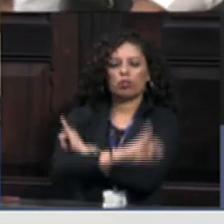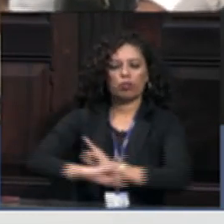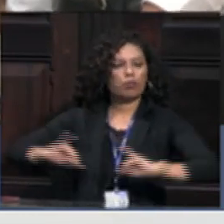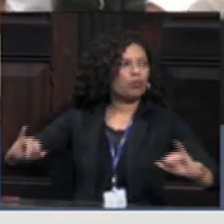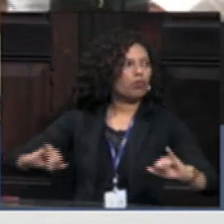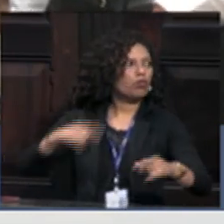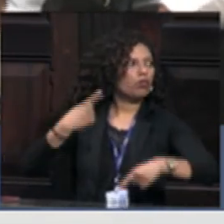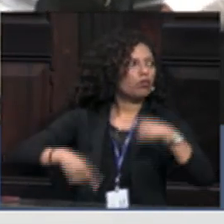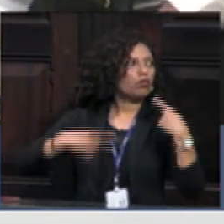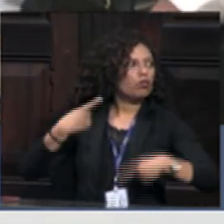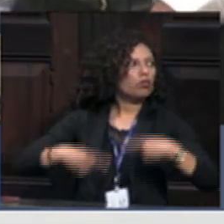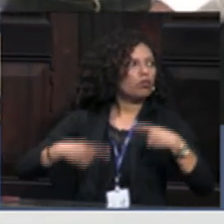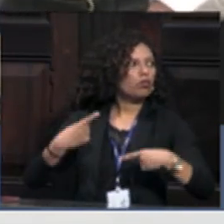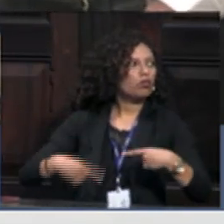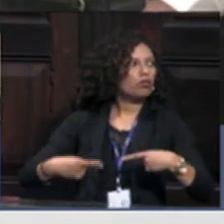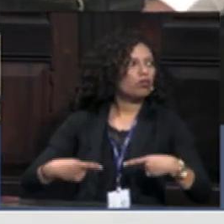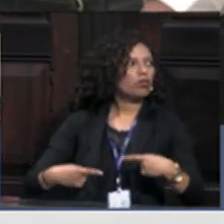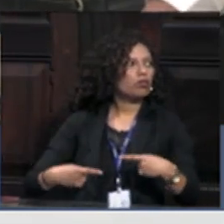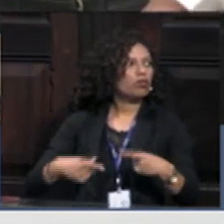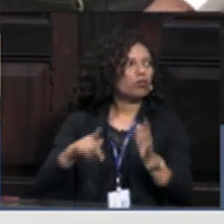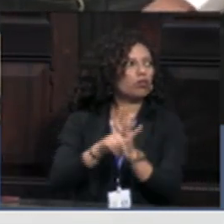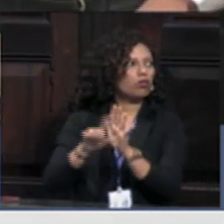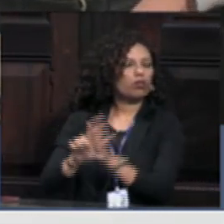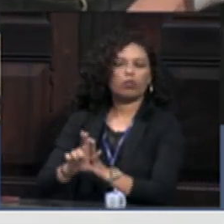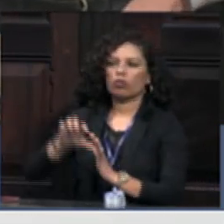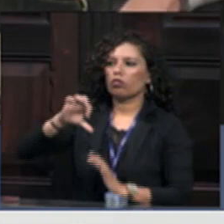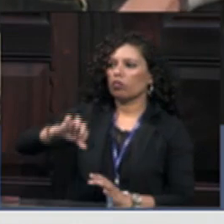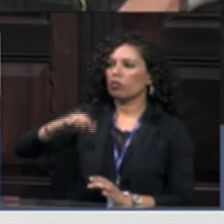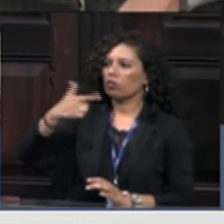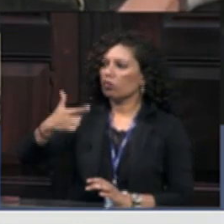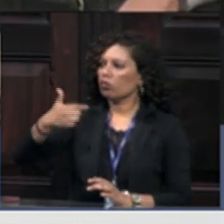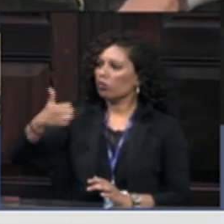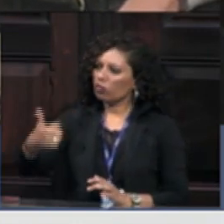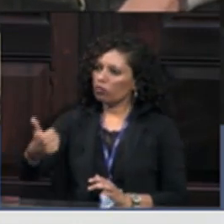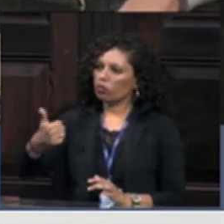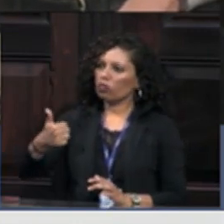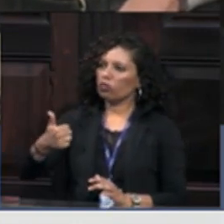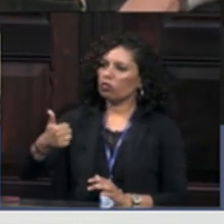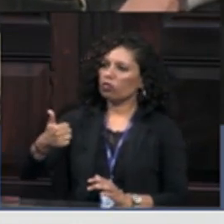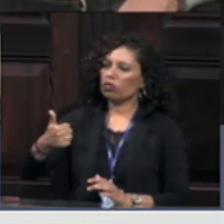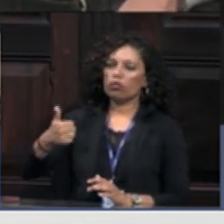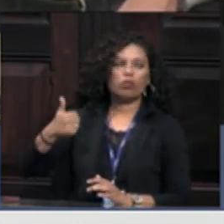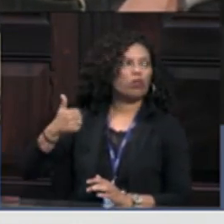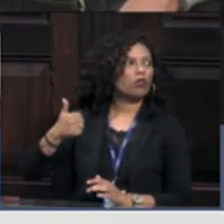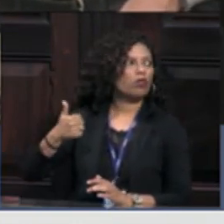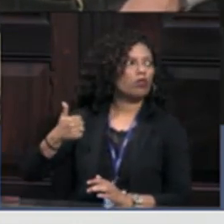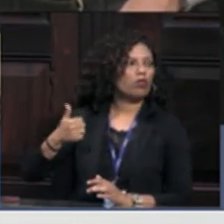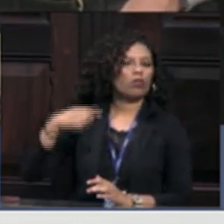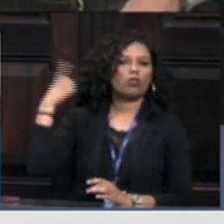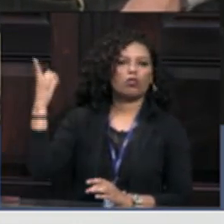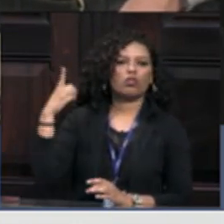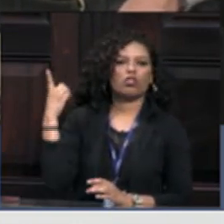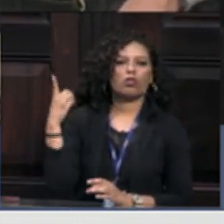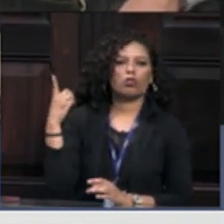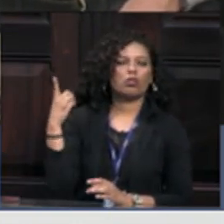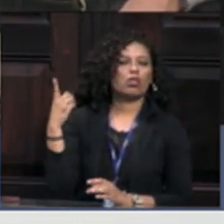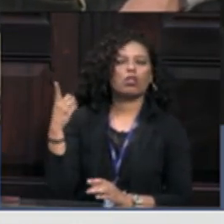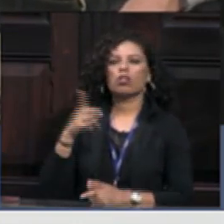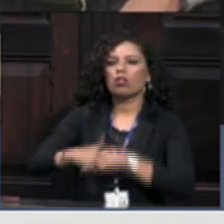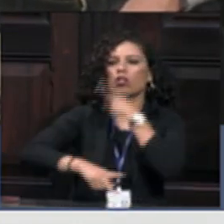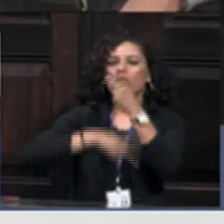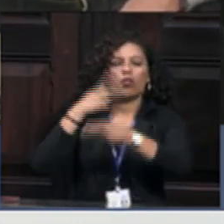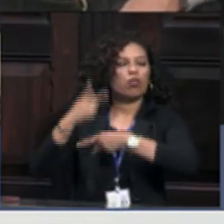Anuncio em discussão única, veto total oposto ao projeto de lei 921-A de 2015, de autoria do deputado André Siciliano, que